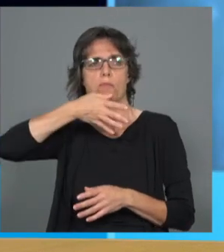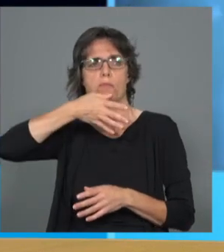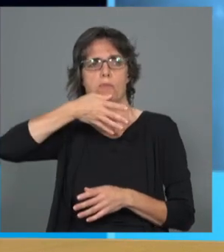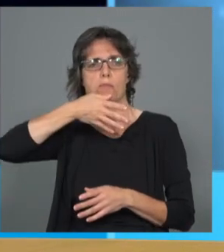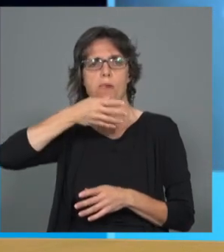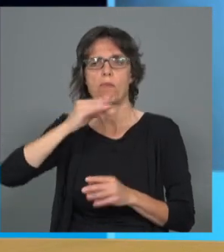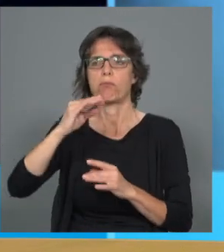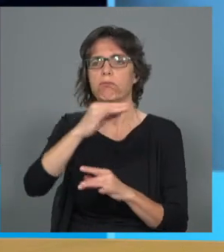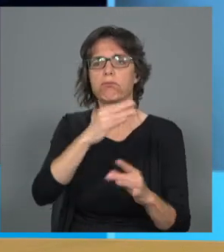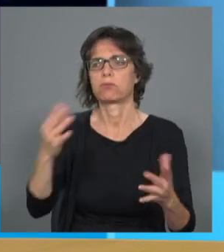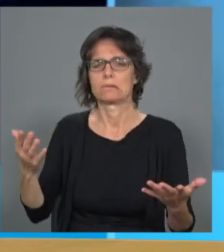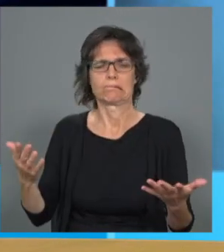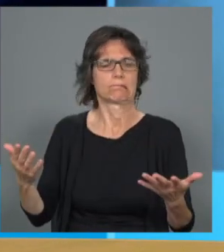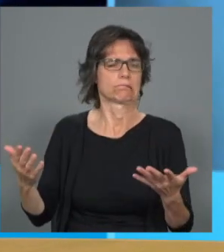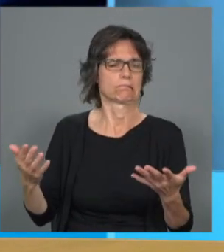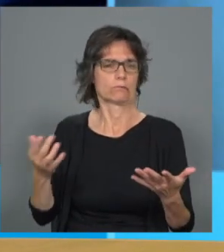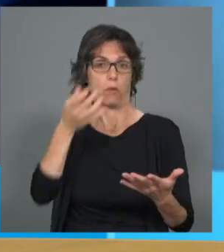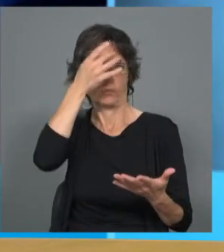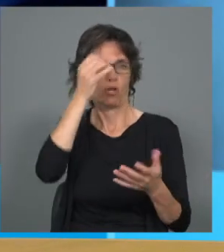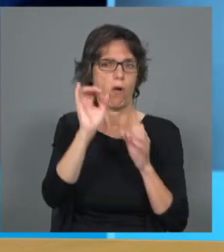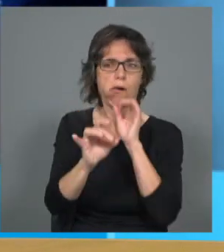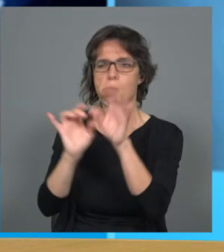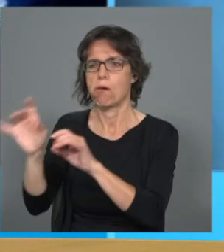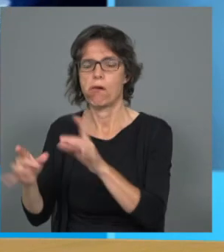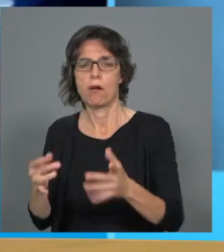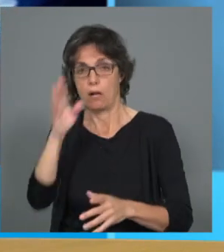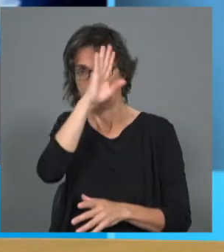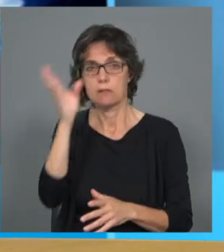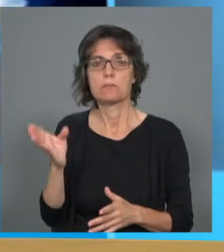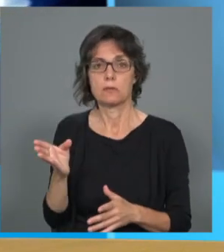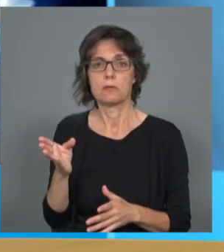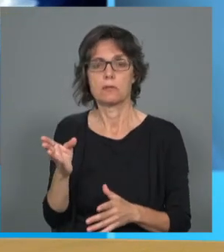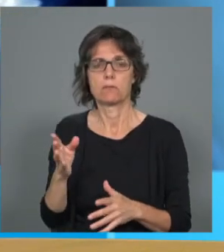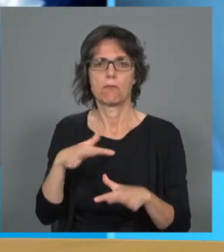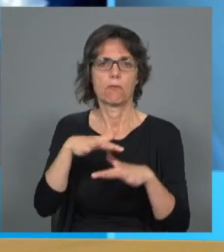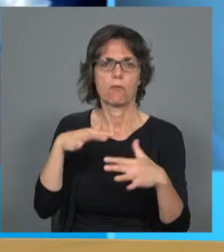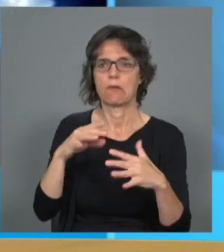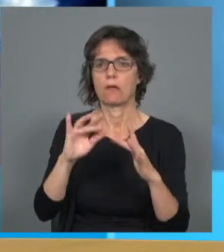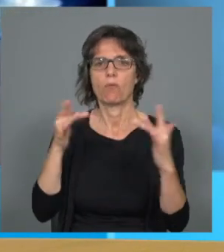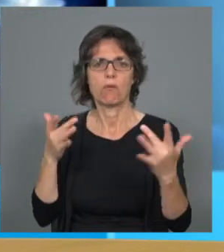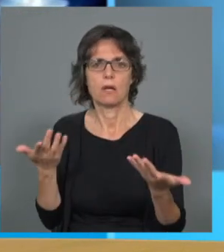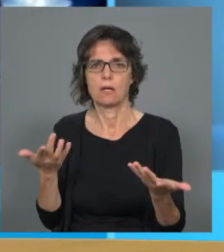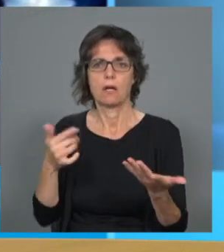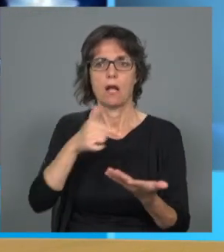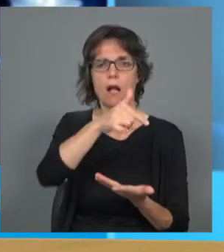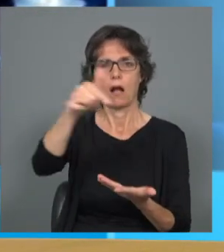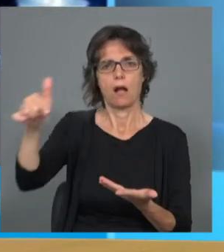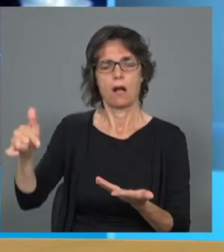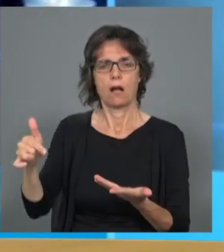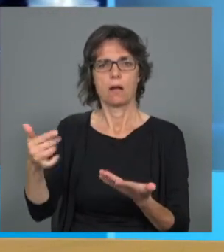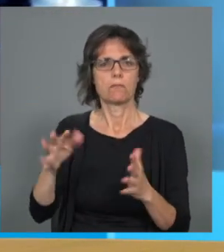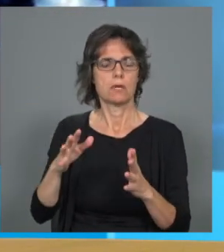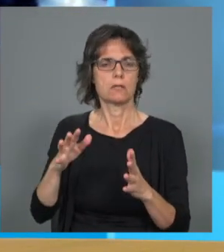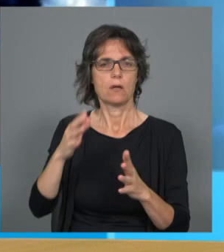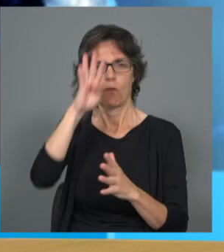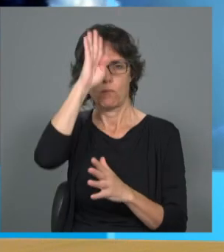uma abundância de opinião circular em todo o lado, nas redes sociais, em todo o lado, este sinal de alerta que o